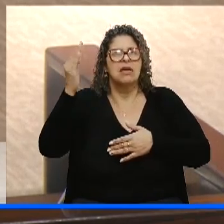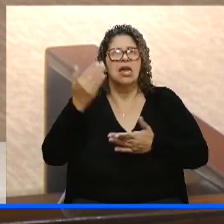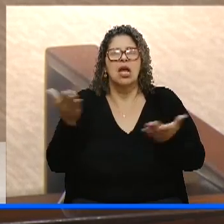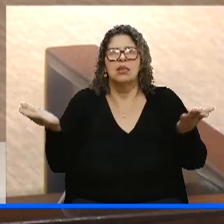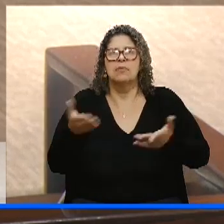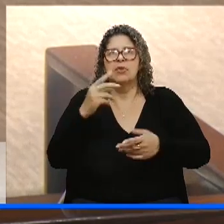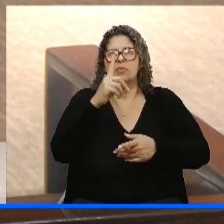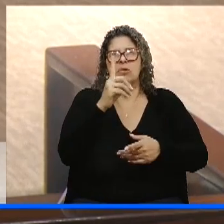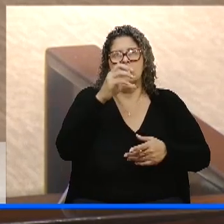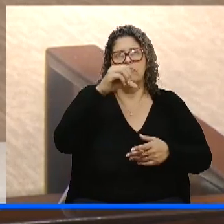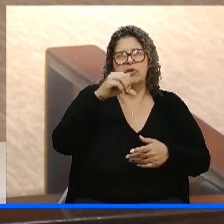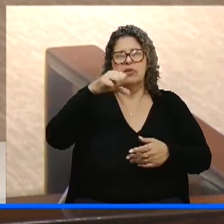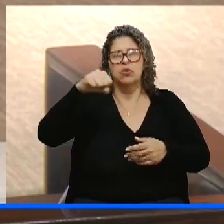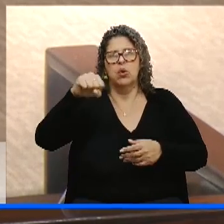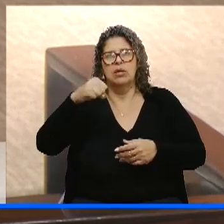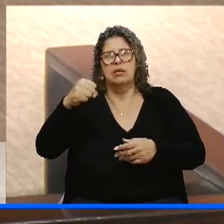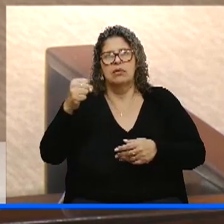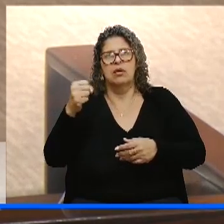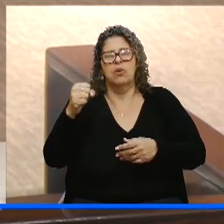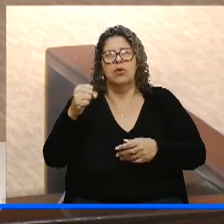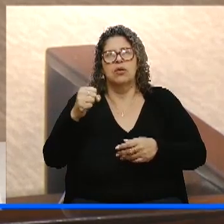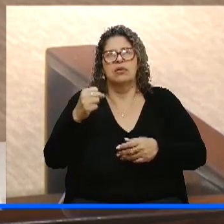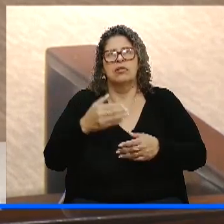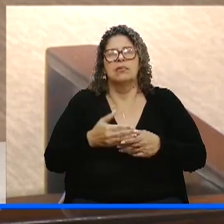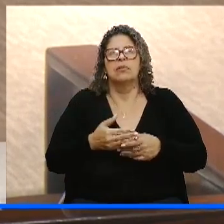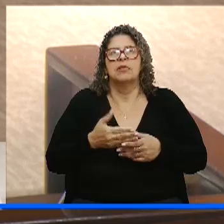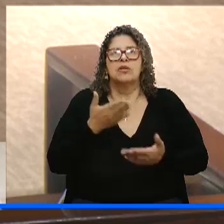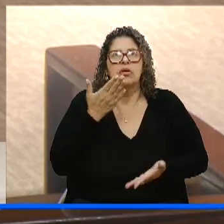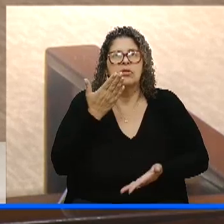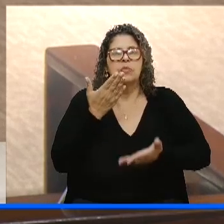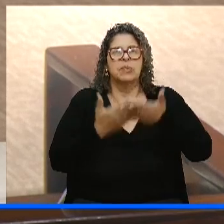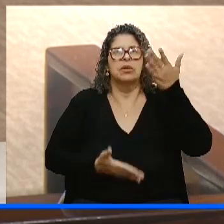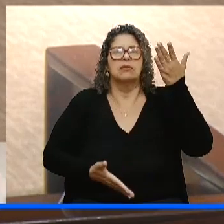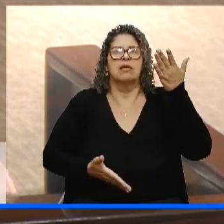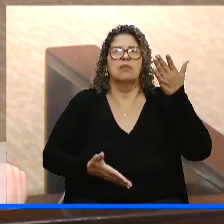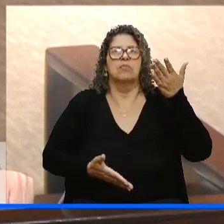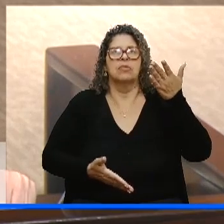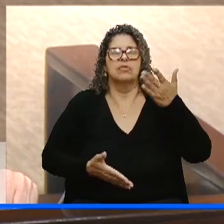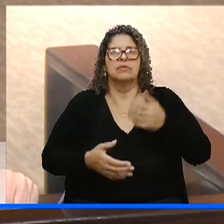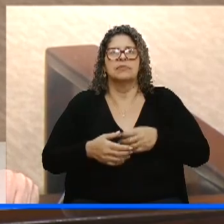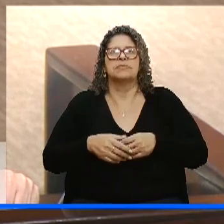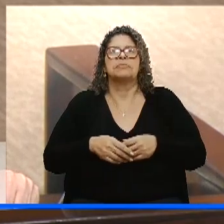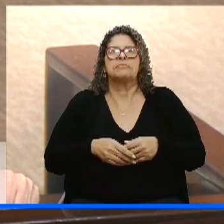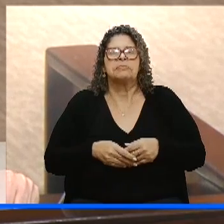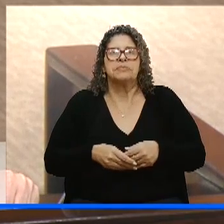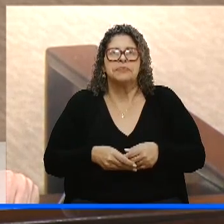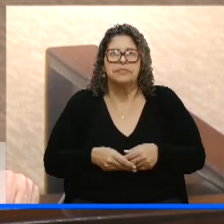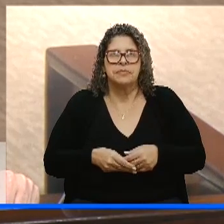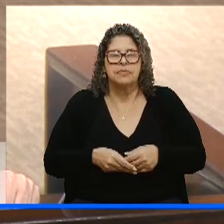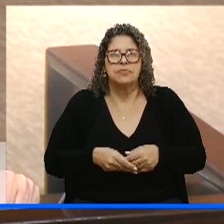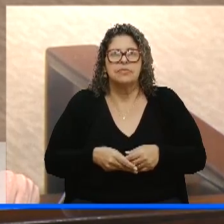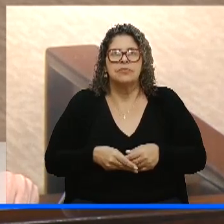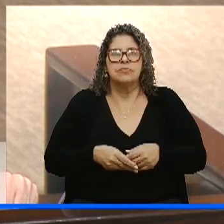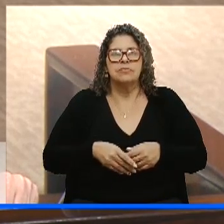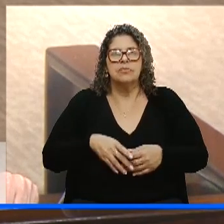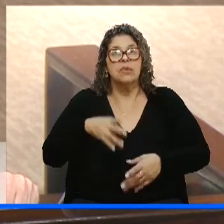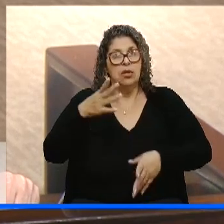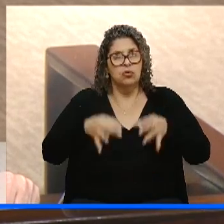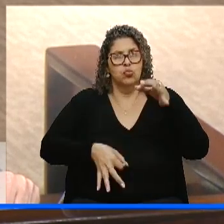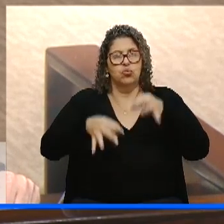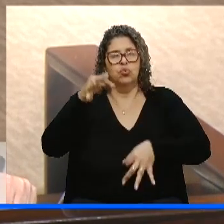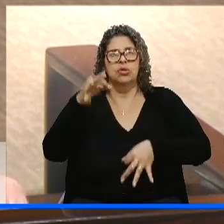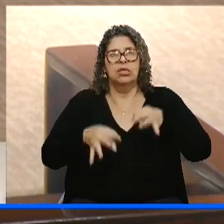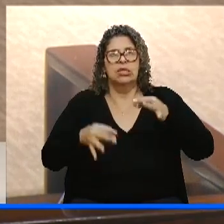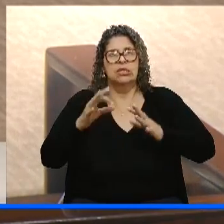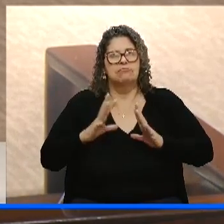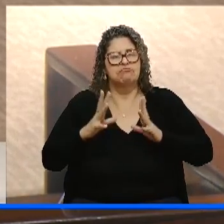após 1988 sobre a batuta de uma aristocracia togada magistratura que a categoria